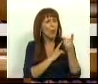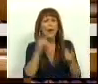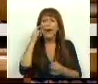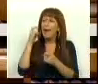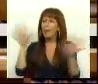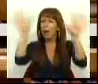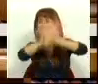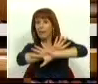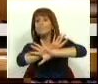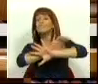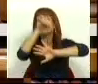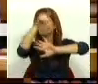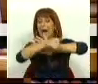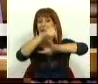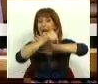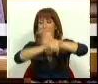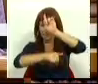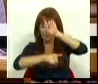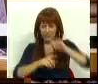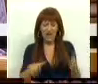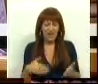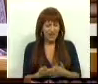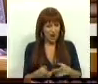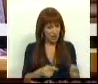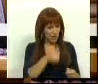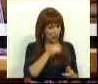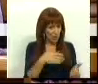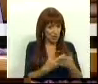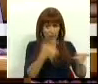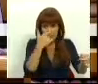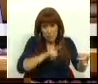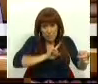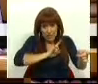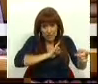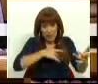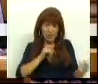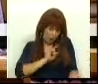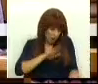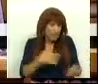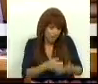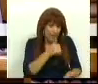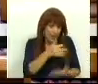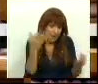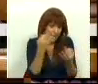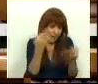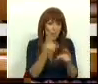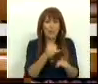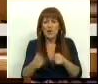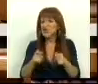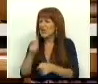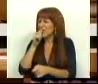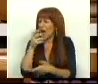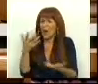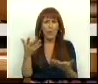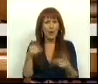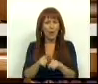procurar maquilhar o que está em causa. Entregar a gestão da água a privados é privatizar a água, porque gerir a